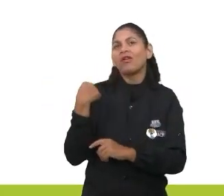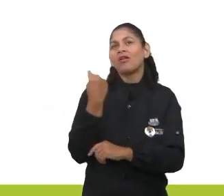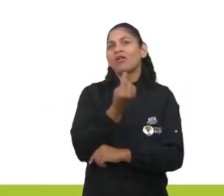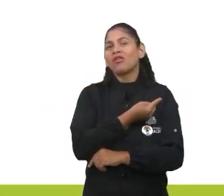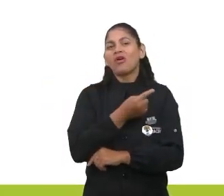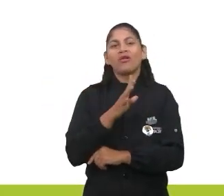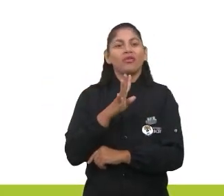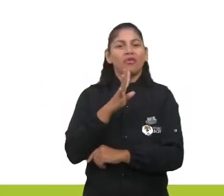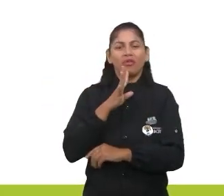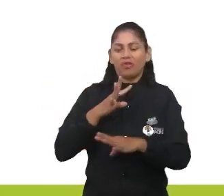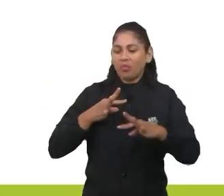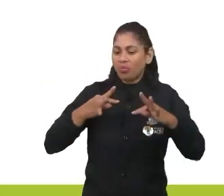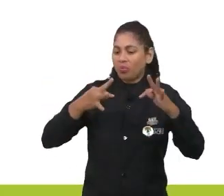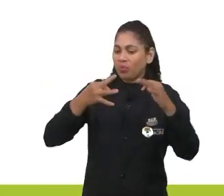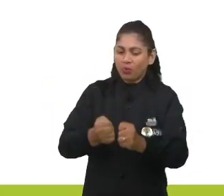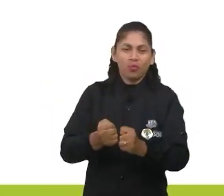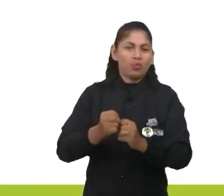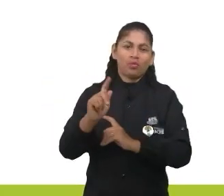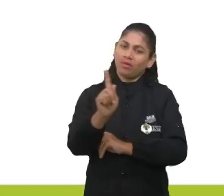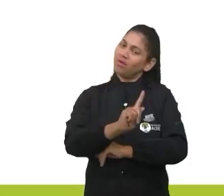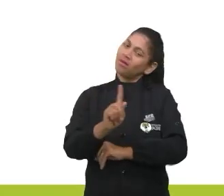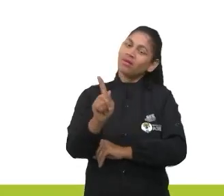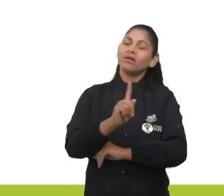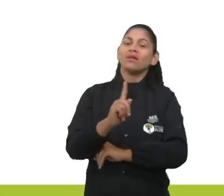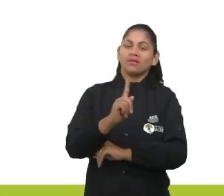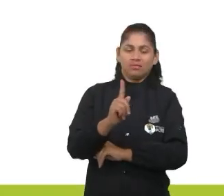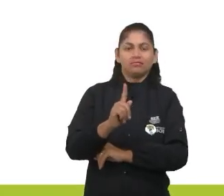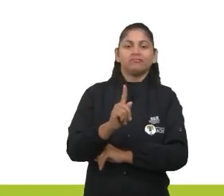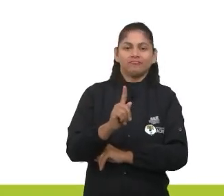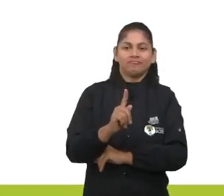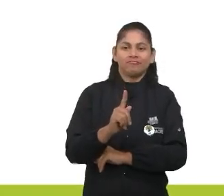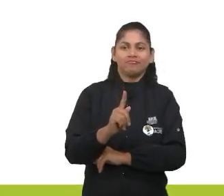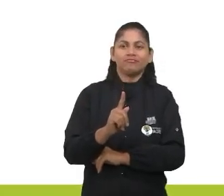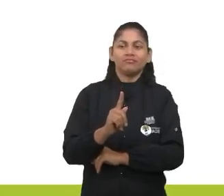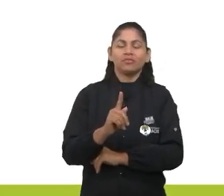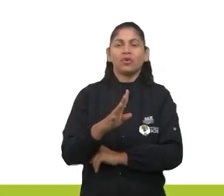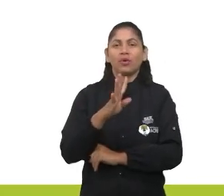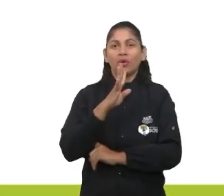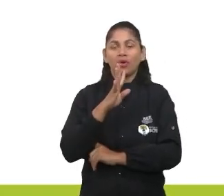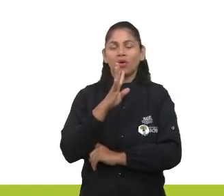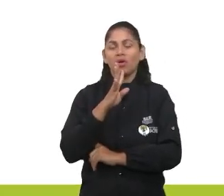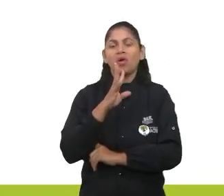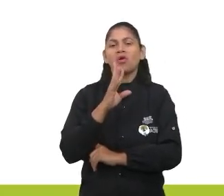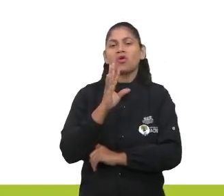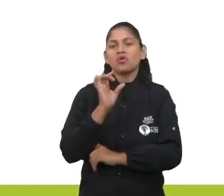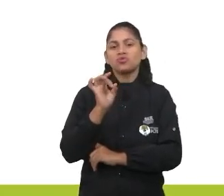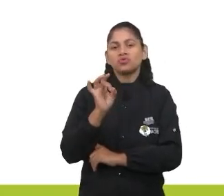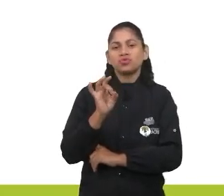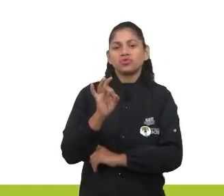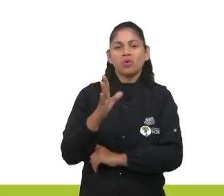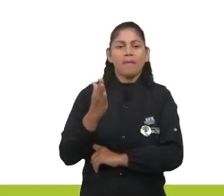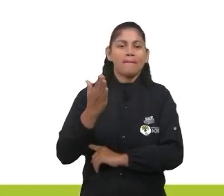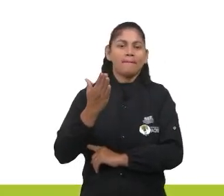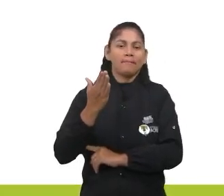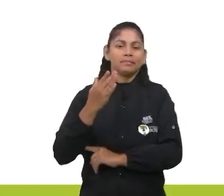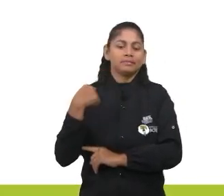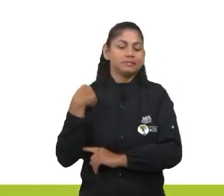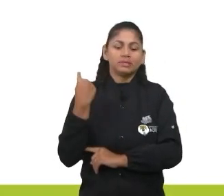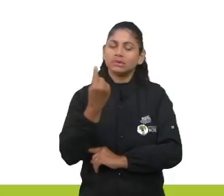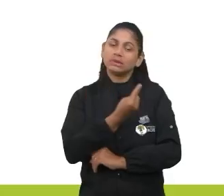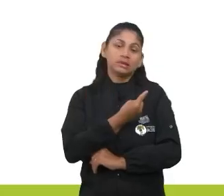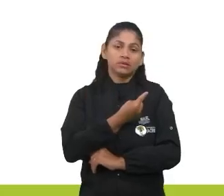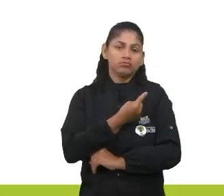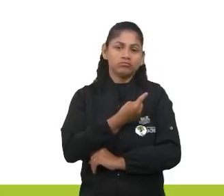não conhecemos as coisas em si, que ele chamava de nômeno. Conhecemos as coisas para nós, que ele chamava